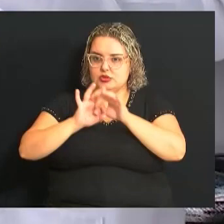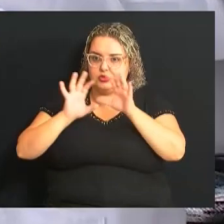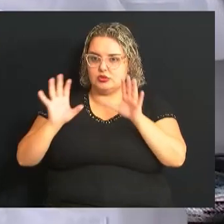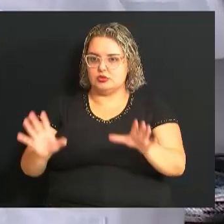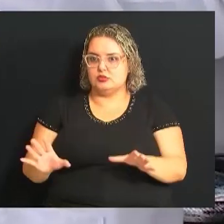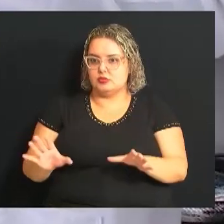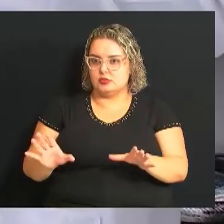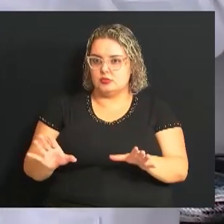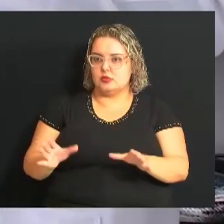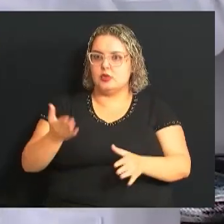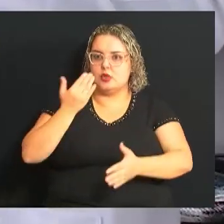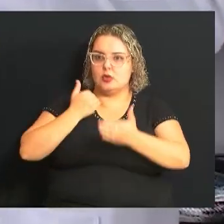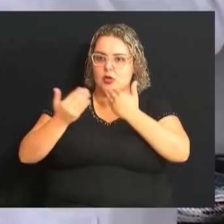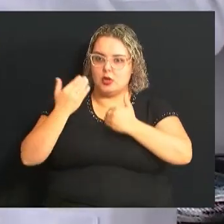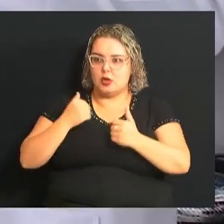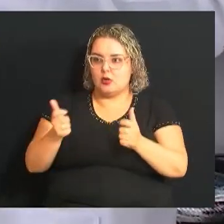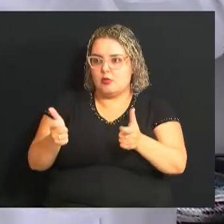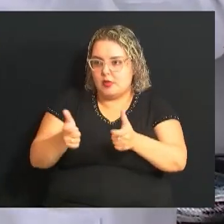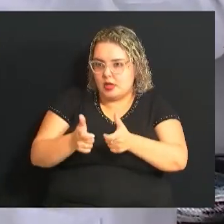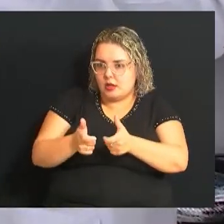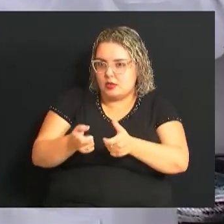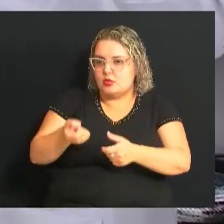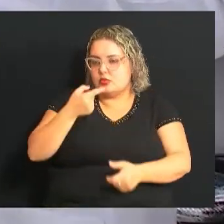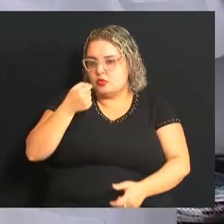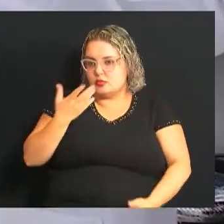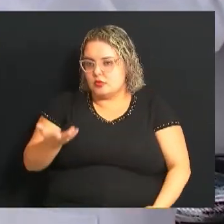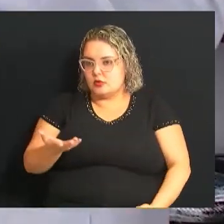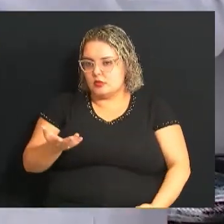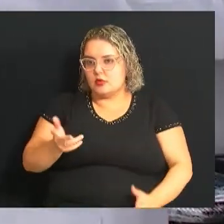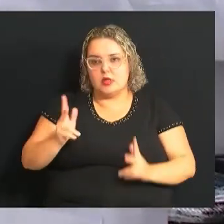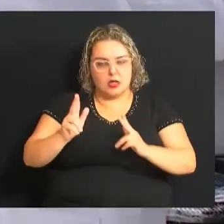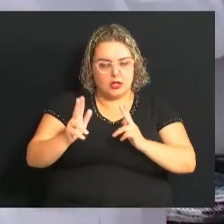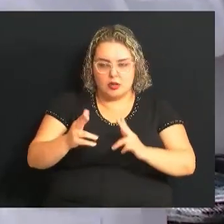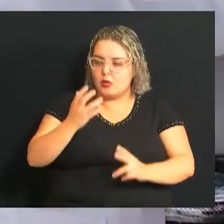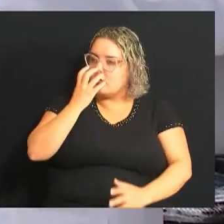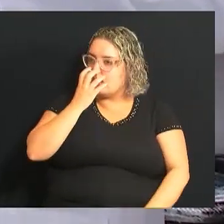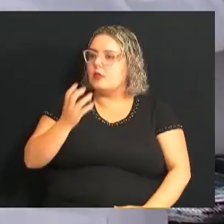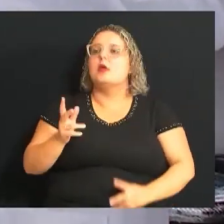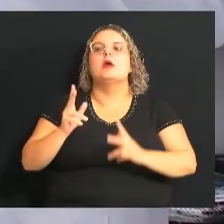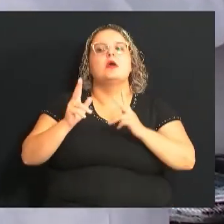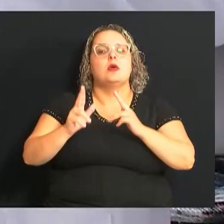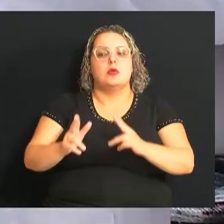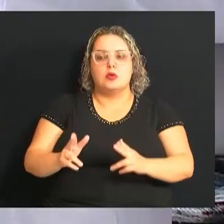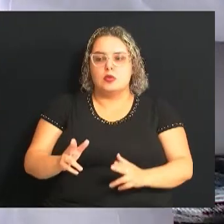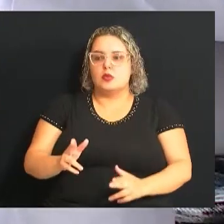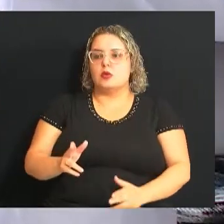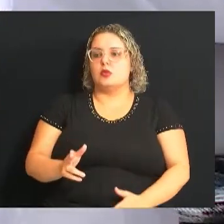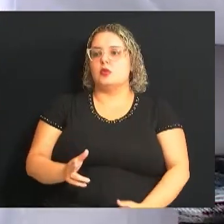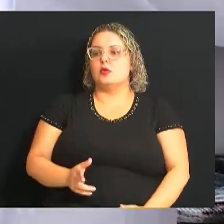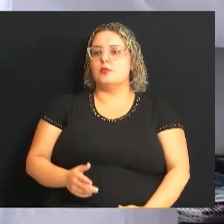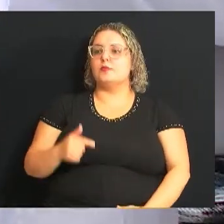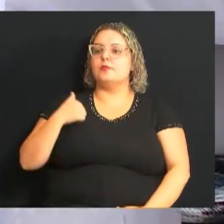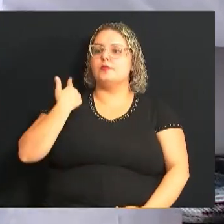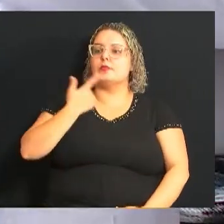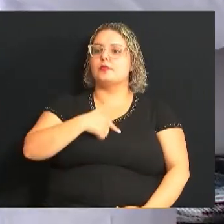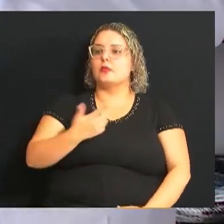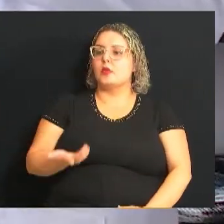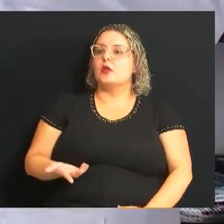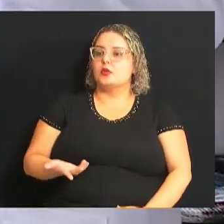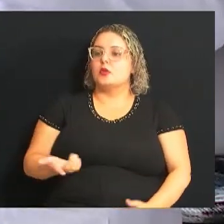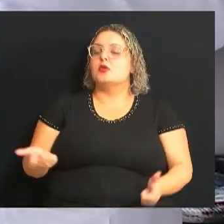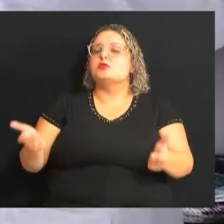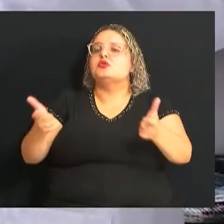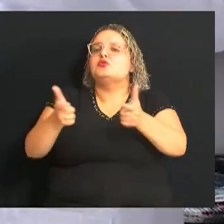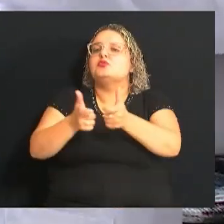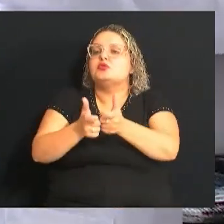com alimentação menor, tomar um remédio? Segue a mesma linha? Segue a mesma linha de raciocínio. A gente reduz a porção